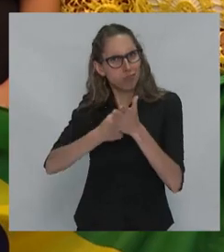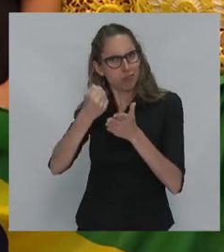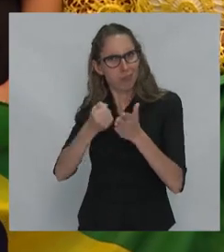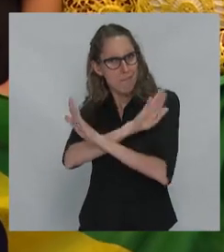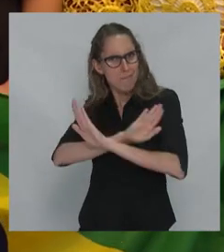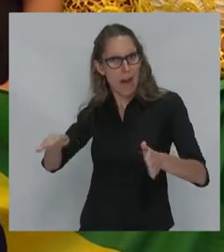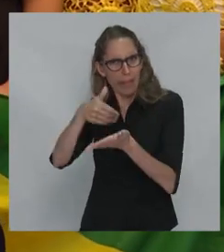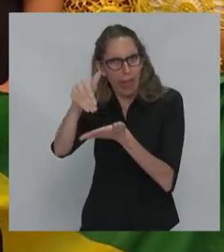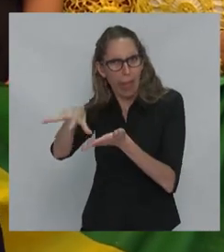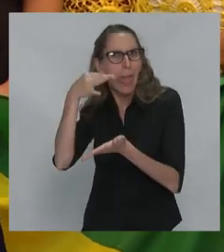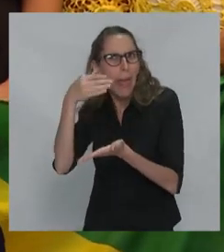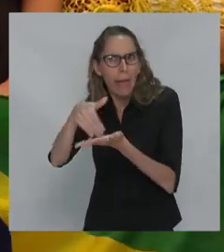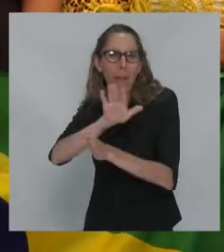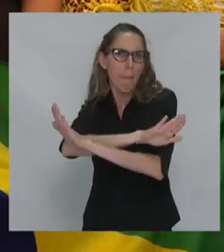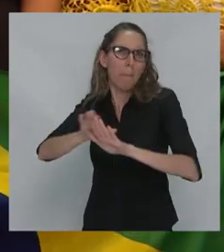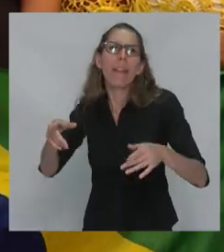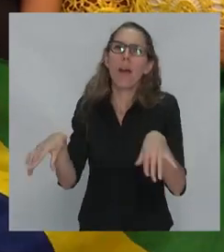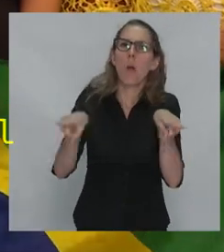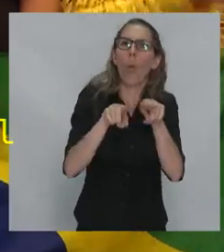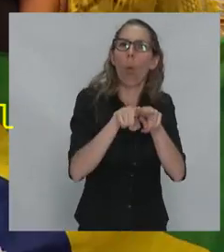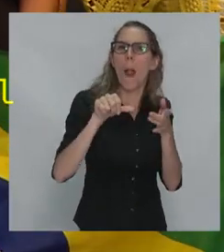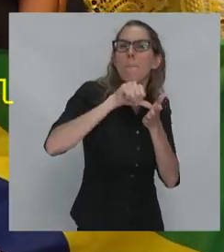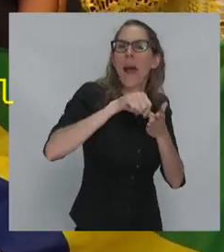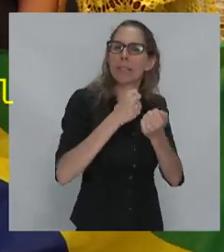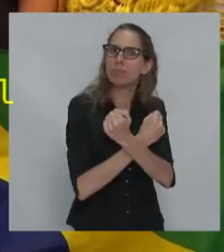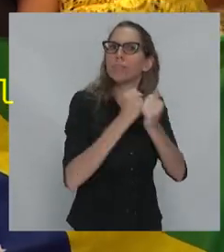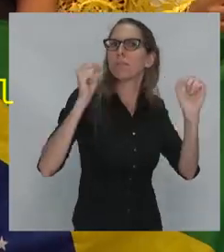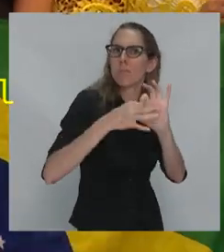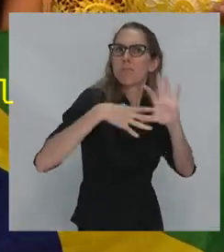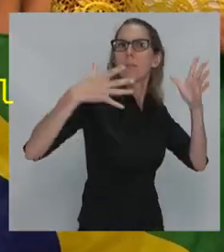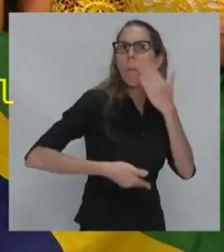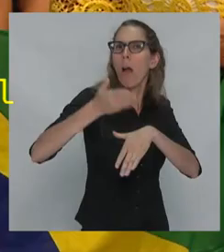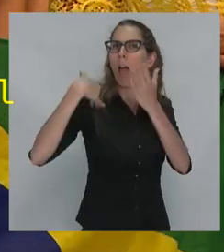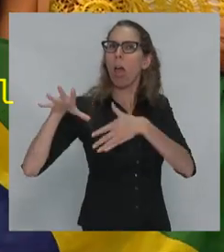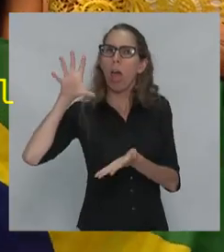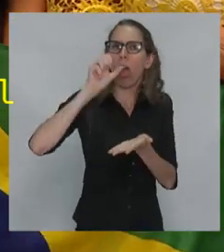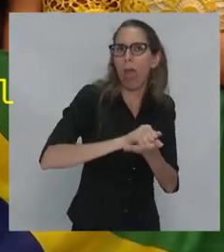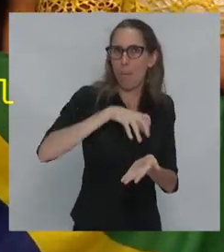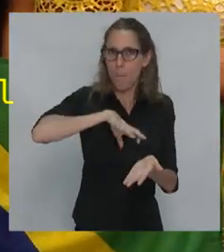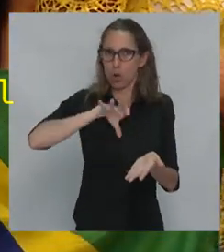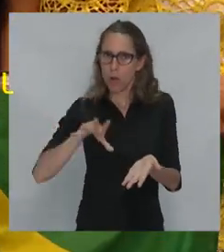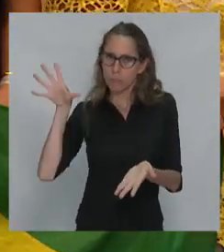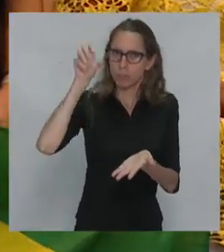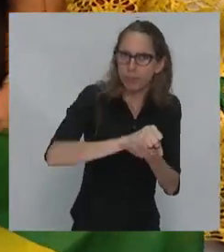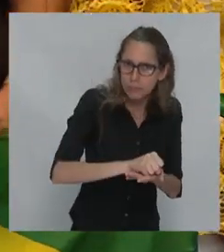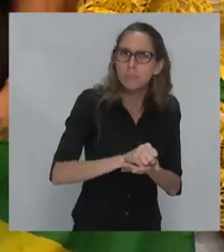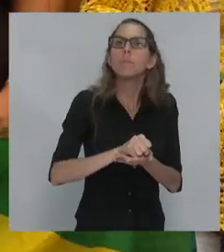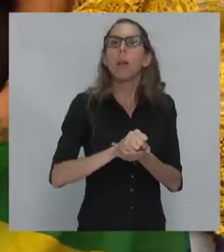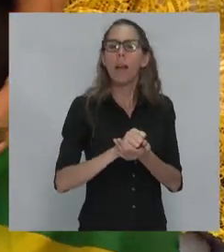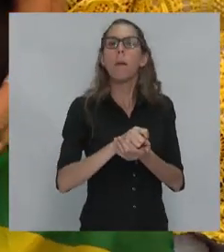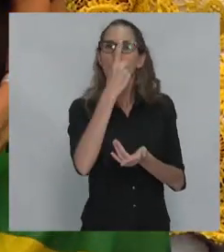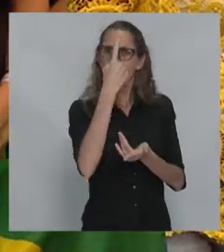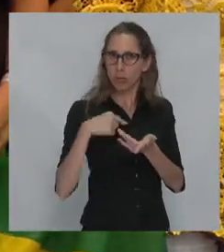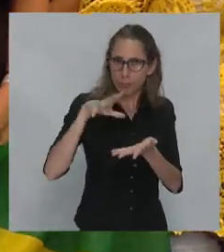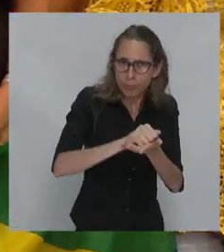pela independência do país, porque fomos colonizados por Portugal. E por isso mesmo me sinto muito honrada de estar